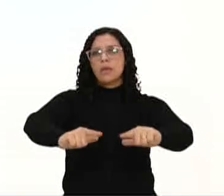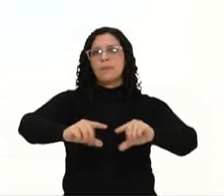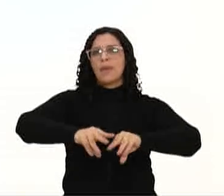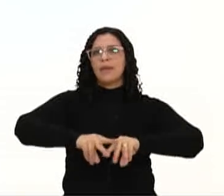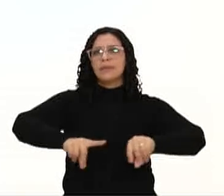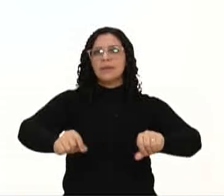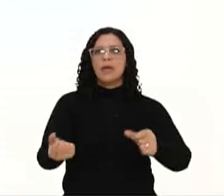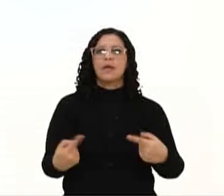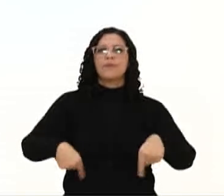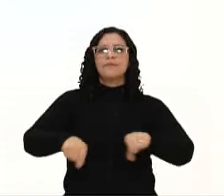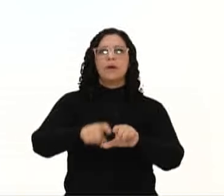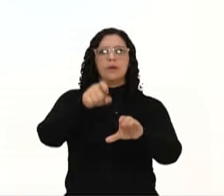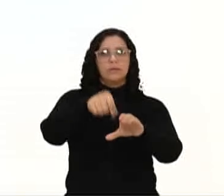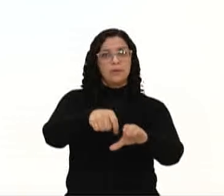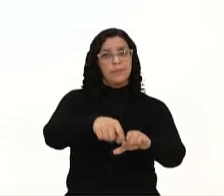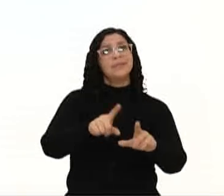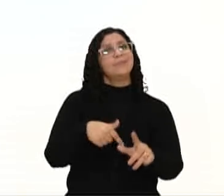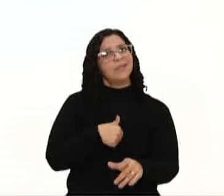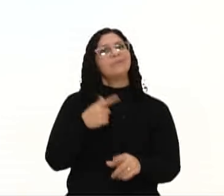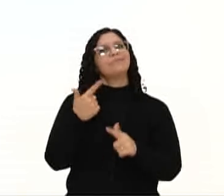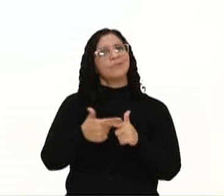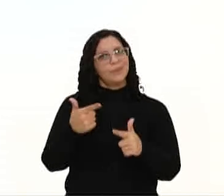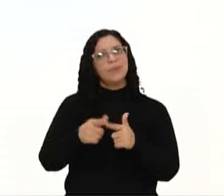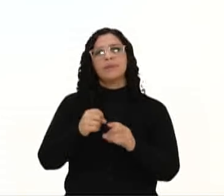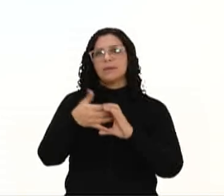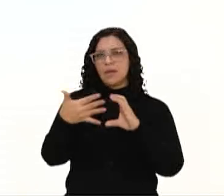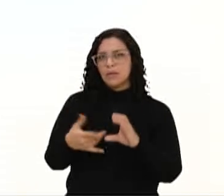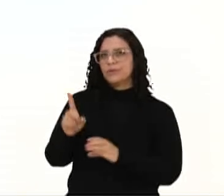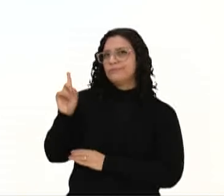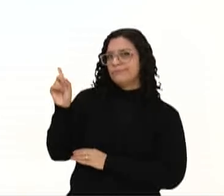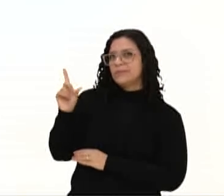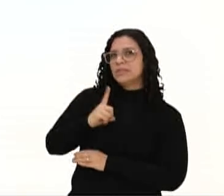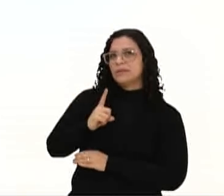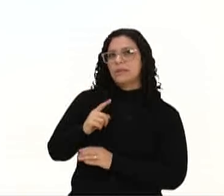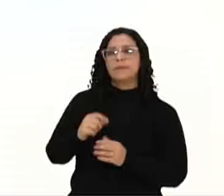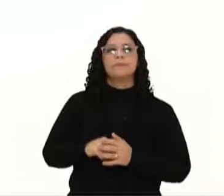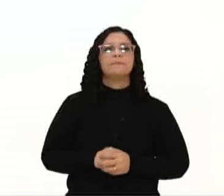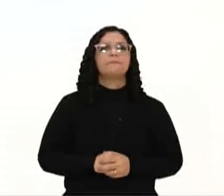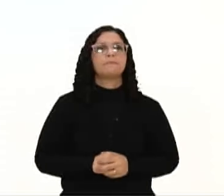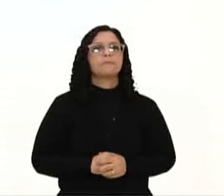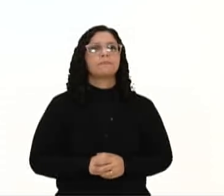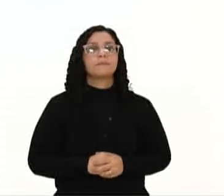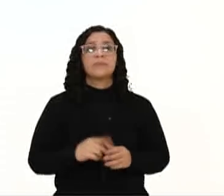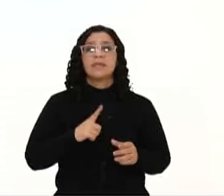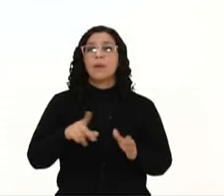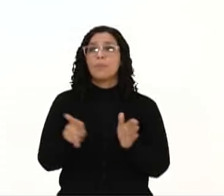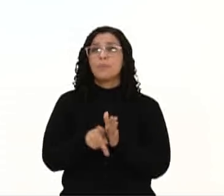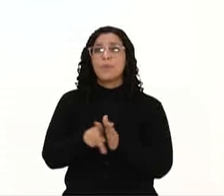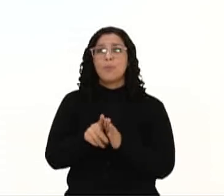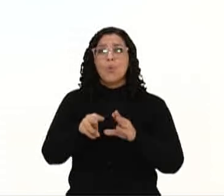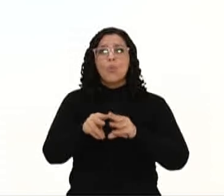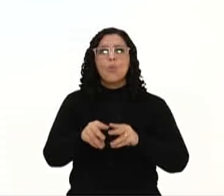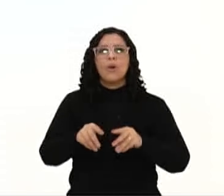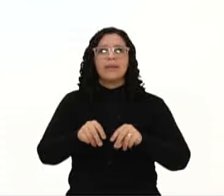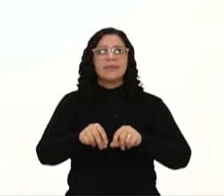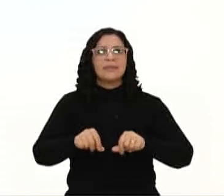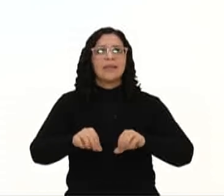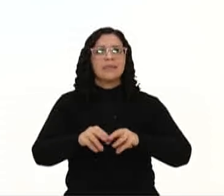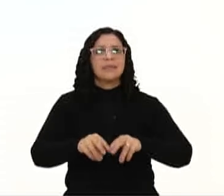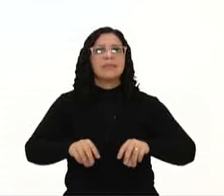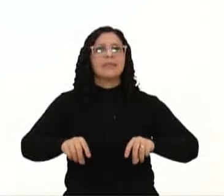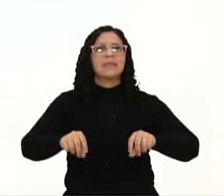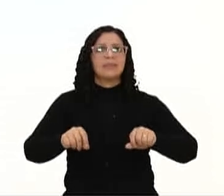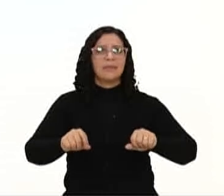e aí nós temos ali algumas características dessas consequências, né? Como a perda